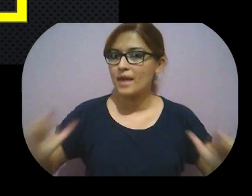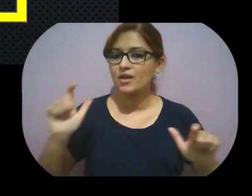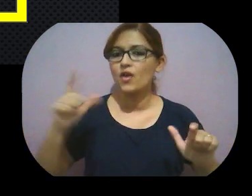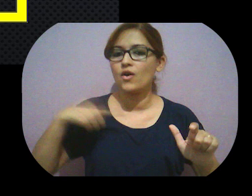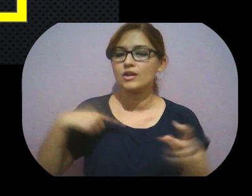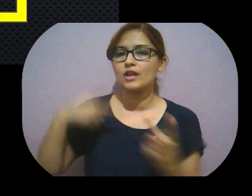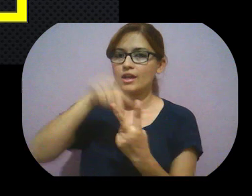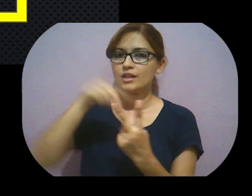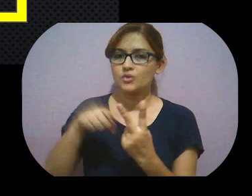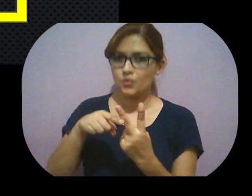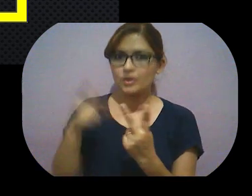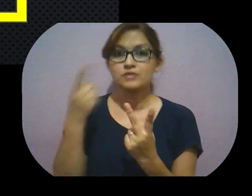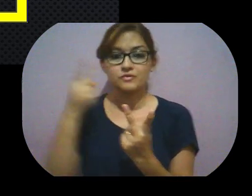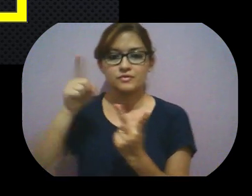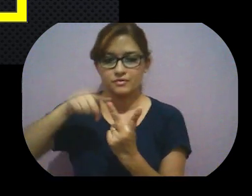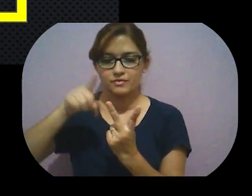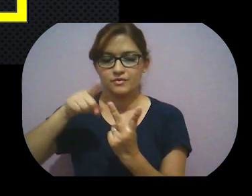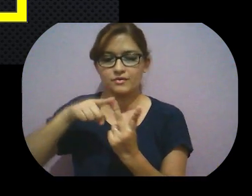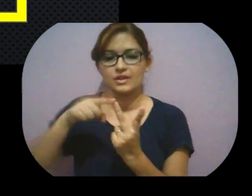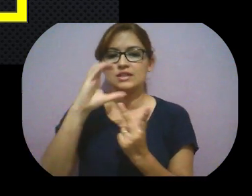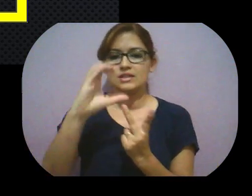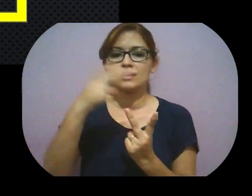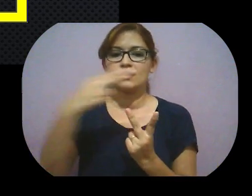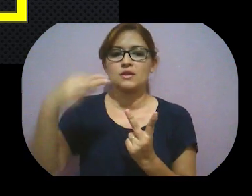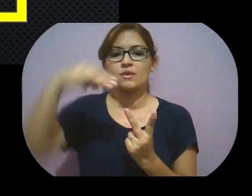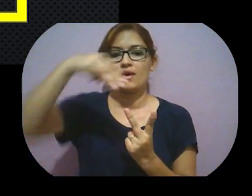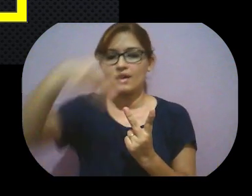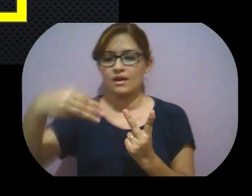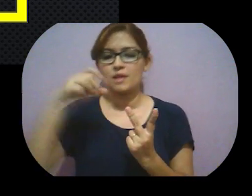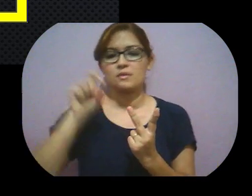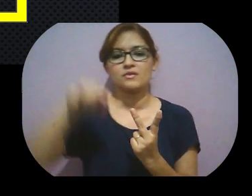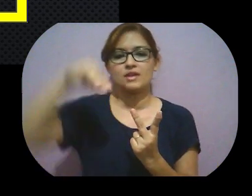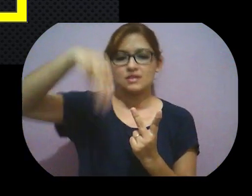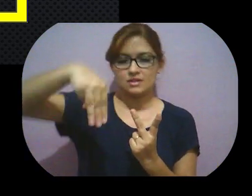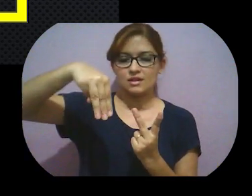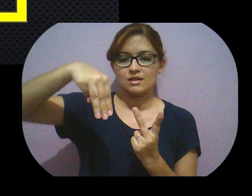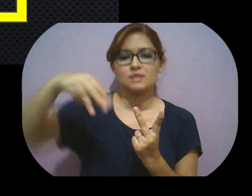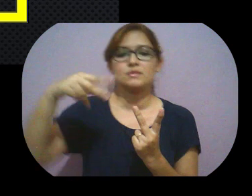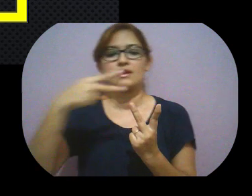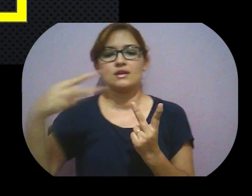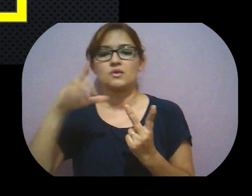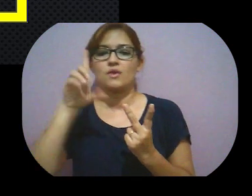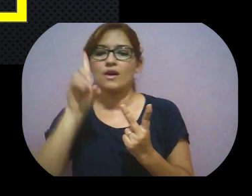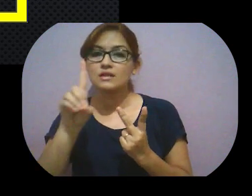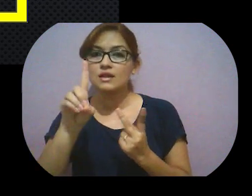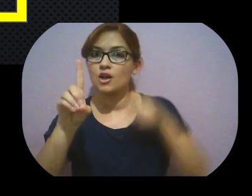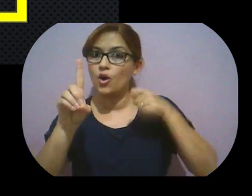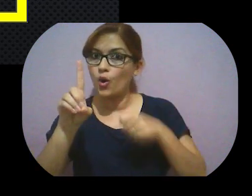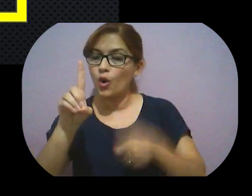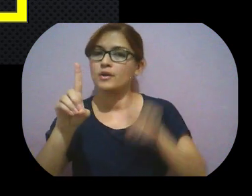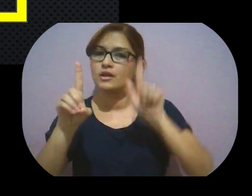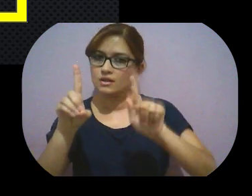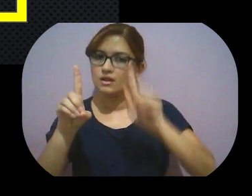Então, formulão, CNN é igual a DT. C é igual a NN igual a DT, onde D aqui,